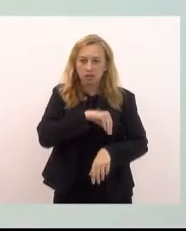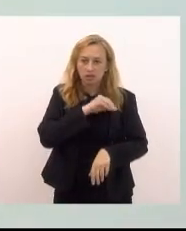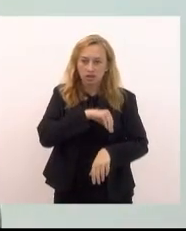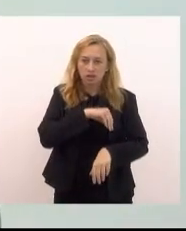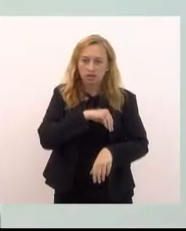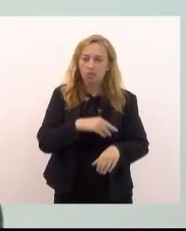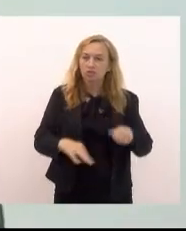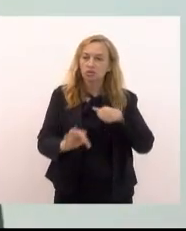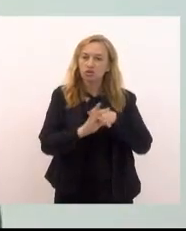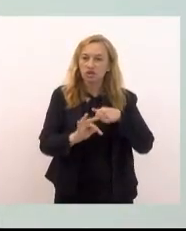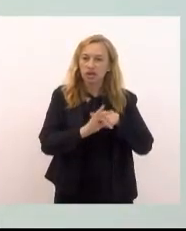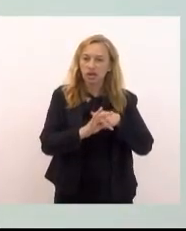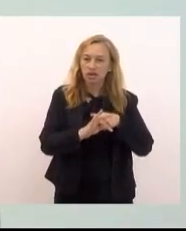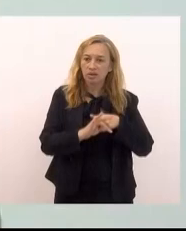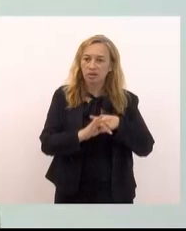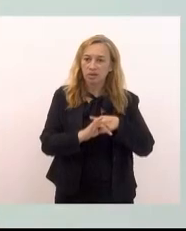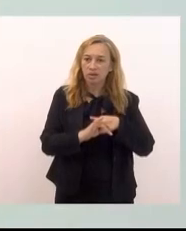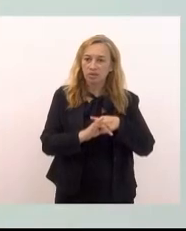técnicos previdenciários.